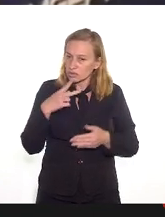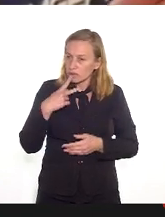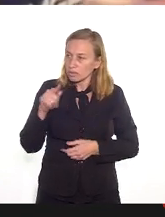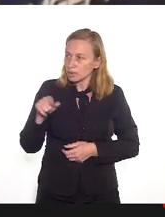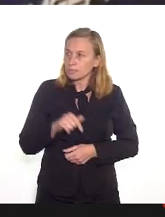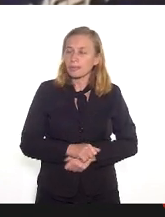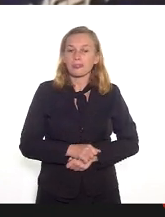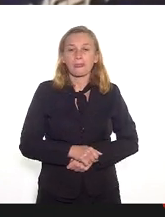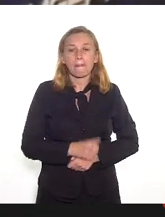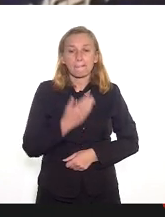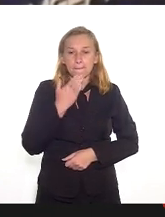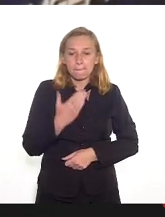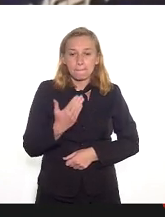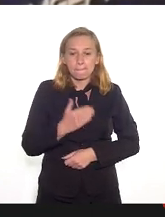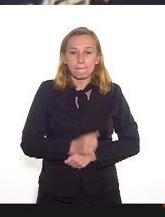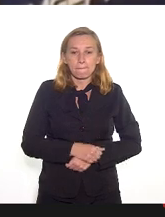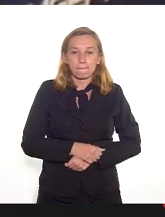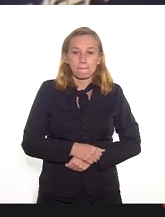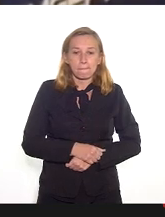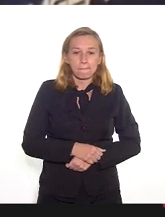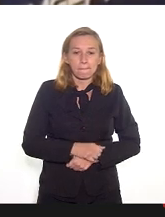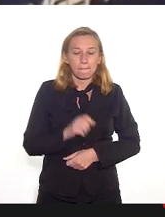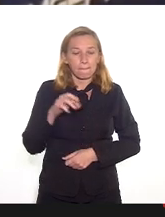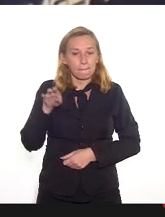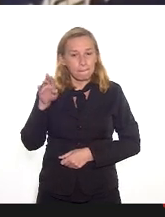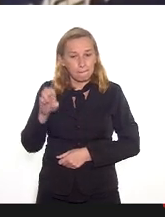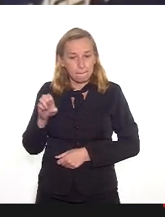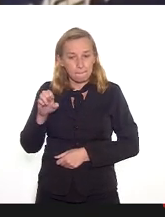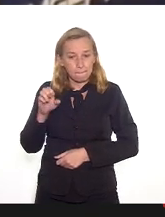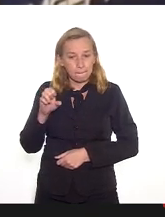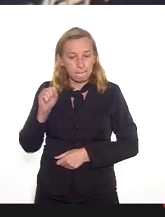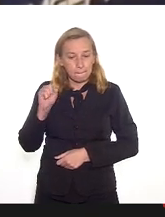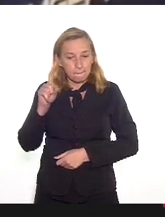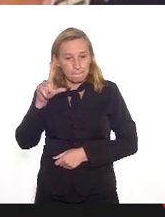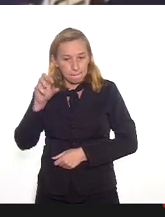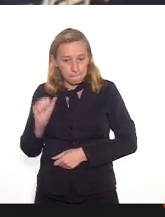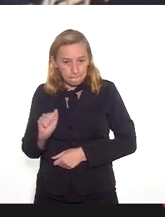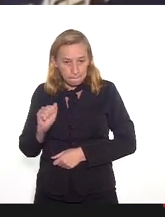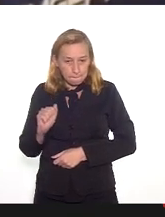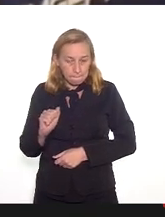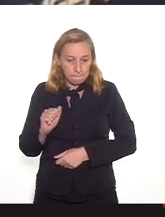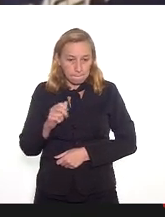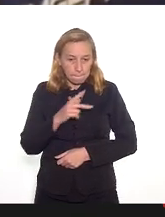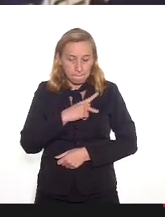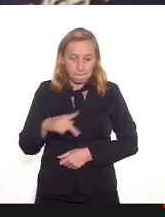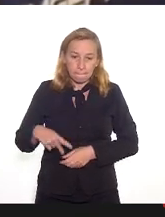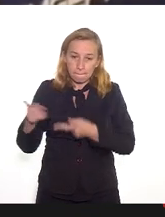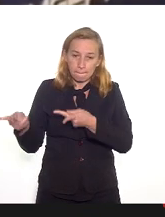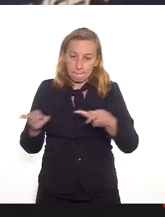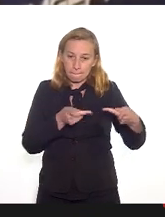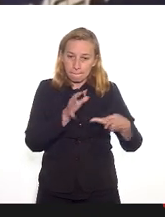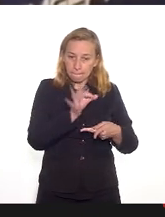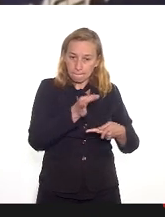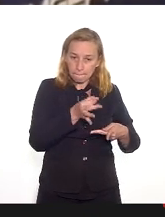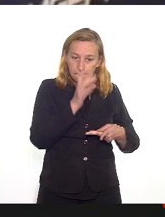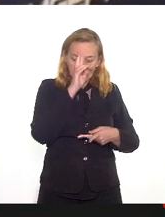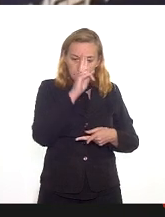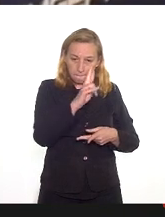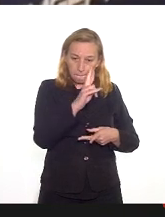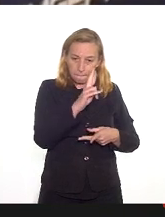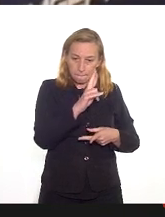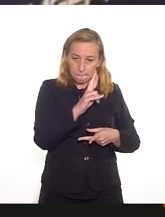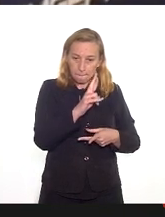de citar. Eu vou pedir para o Almirante da Silva, que é o diretor-presidente do CLUS, fazer uma visita específica ao senhor, quem o senhor